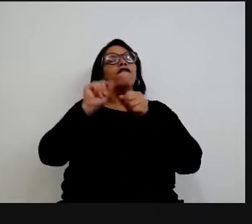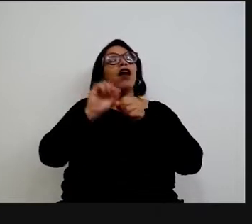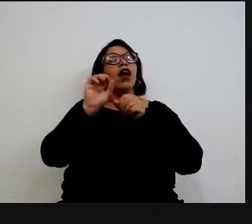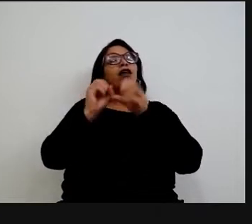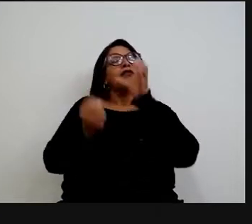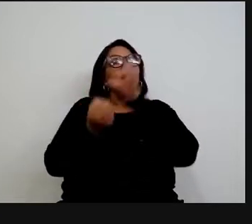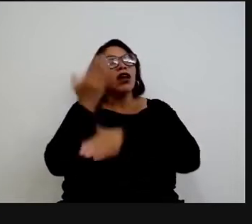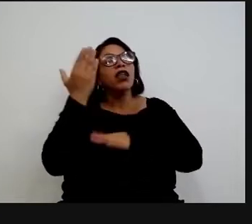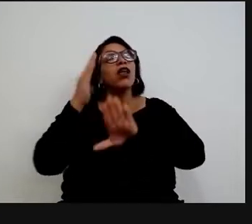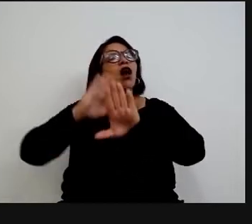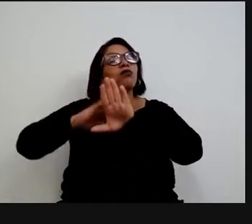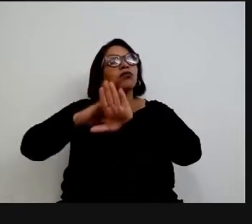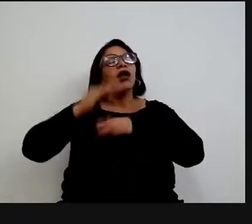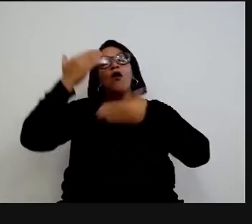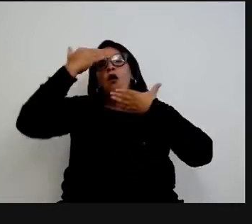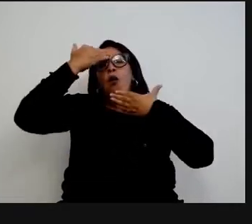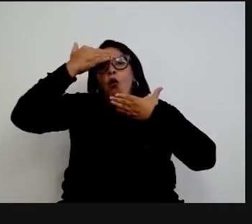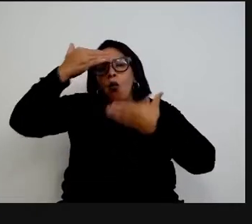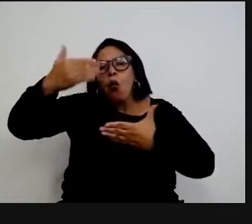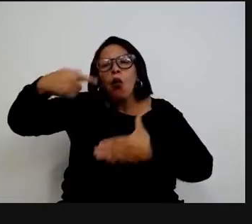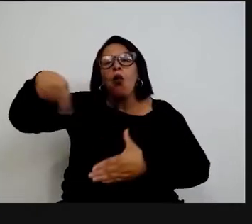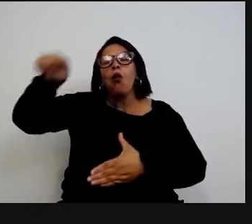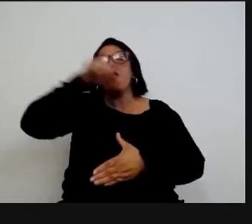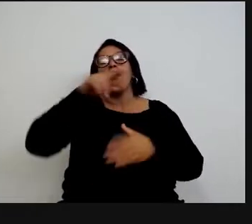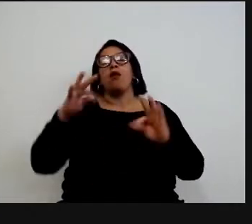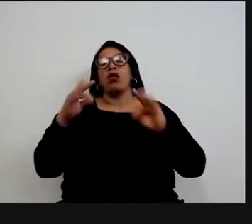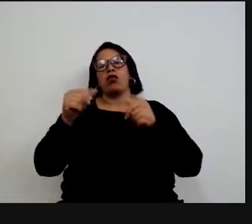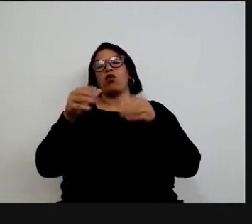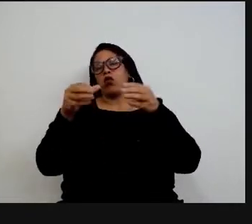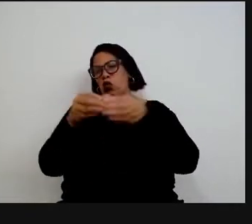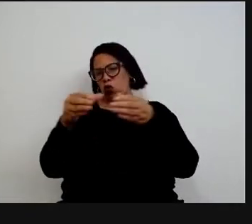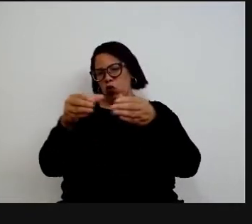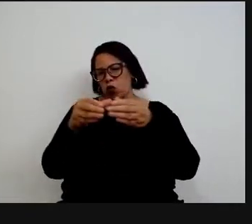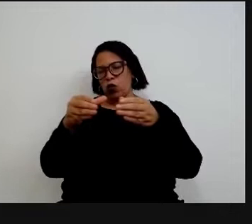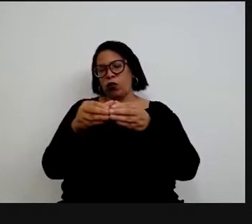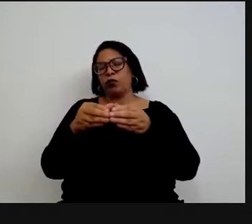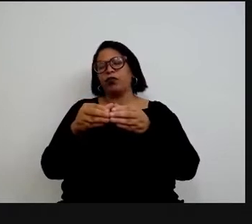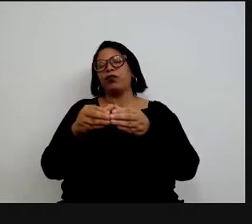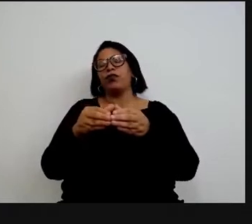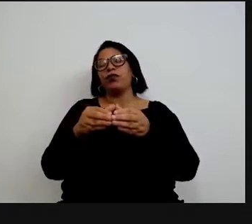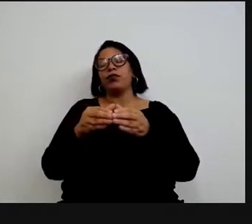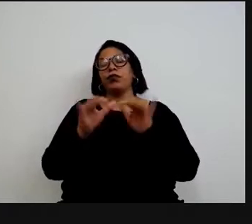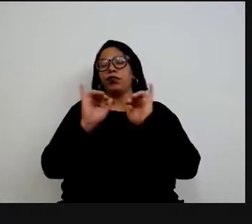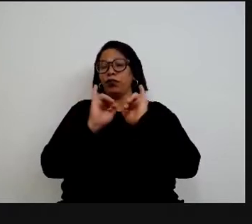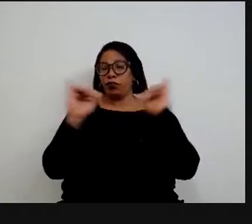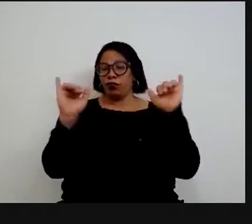a nossa equipe toda e dizer que nesses